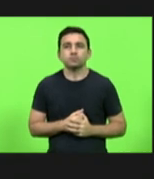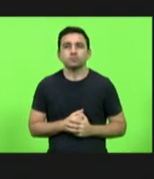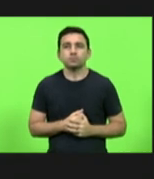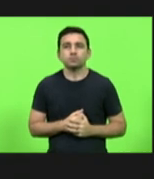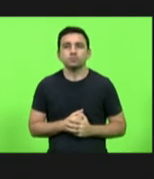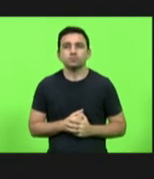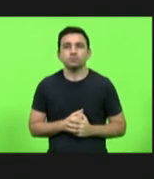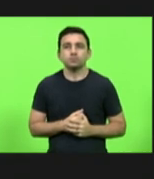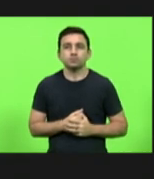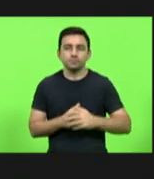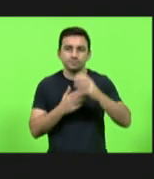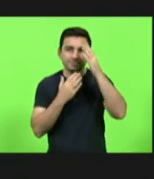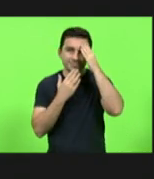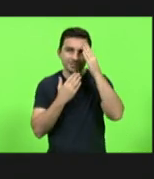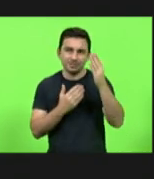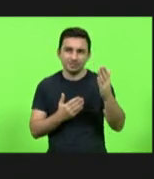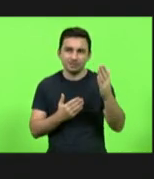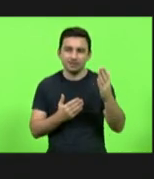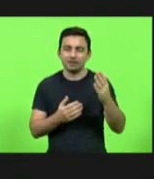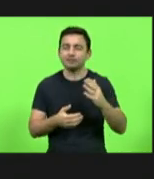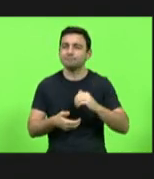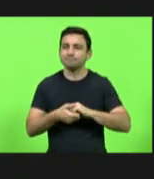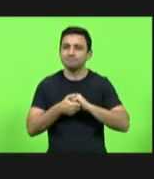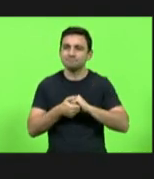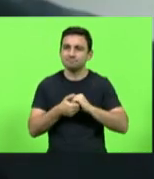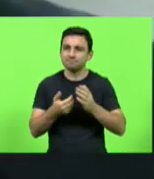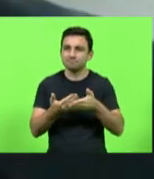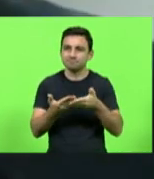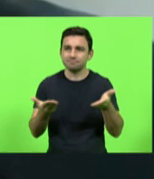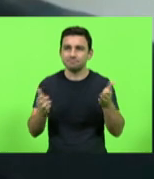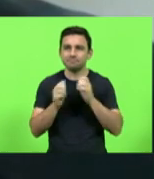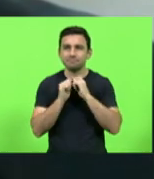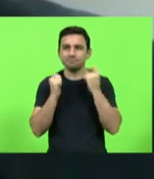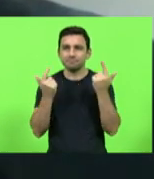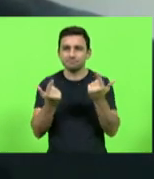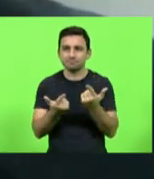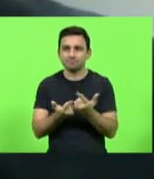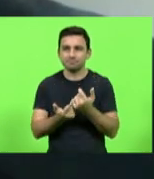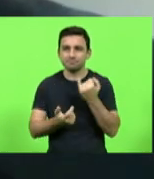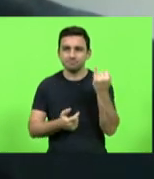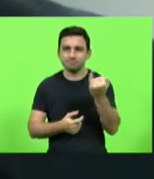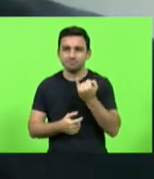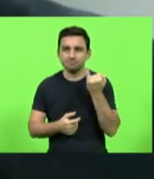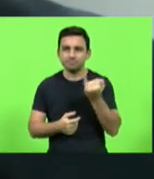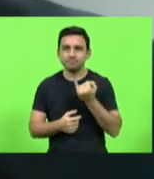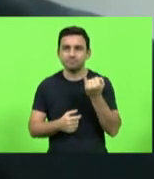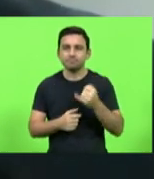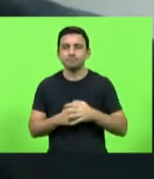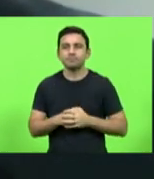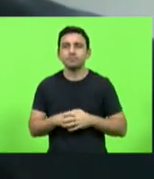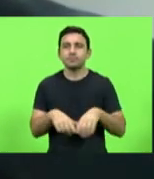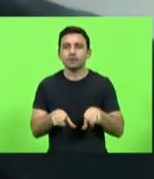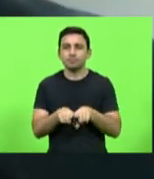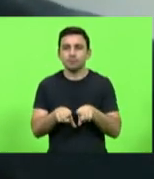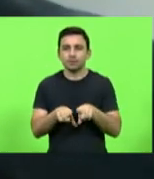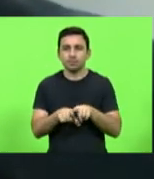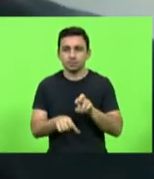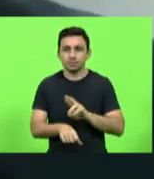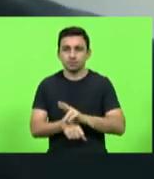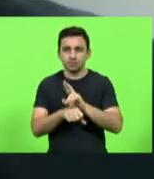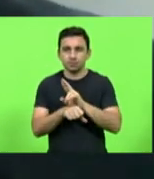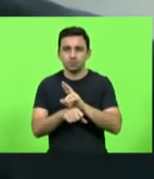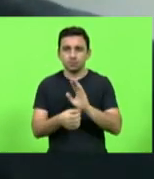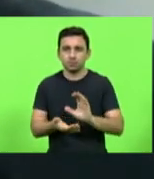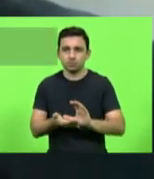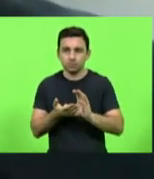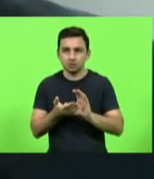Obrigado, deputada, em seu nome, eu saúdo a Assembleia Legislativa, esse órgão importante. Também, em nome do conselheiro Gerson, eu gostaria de